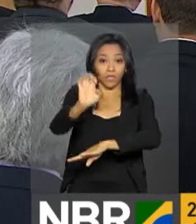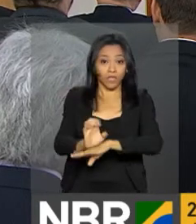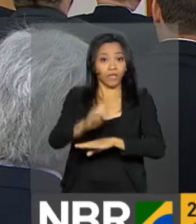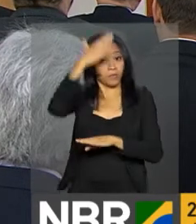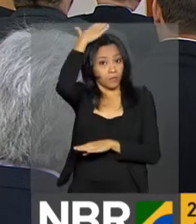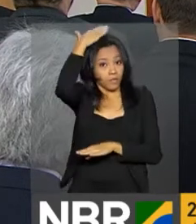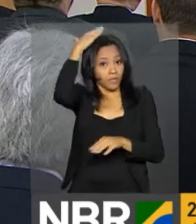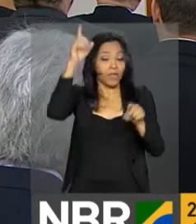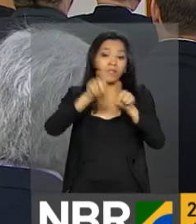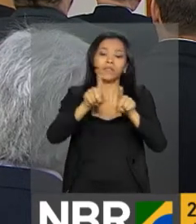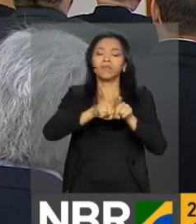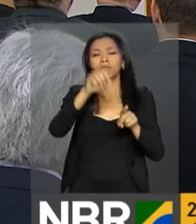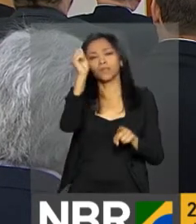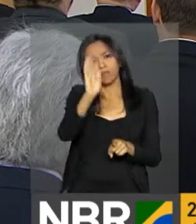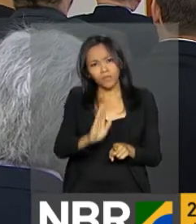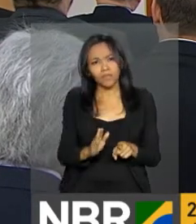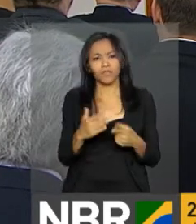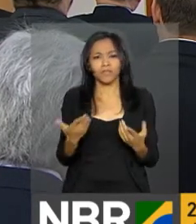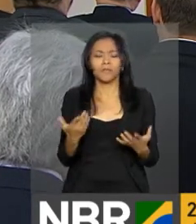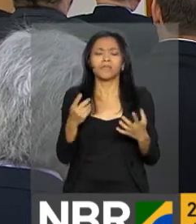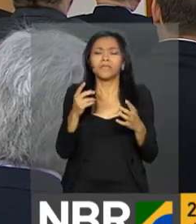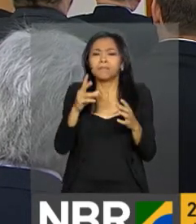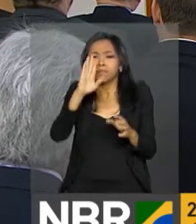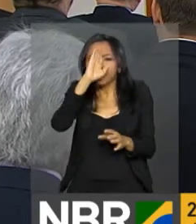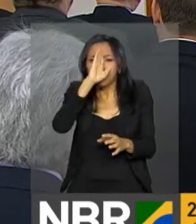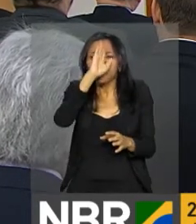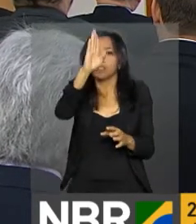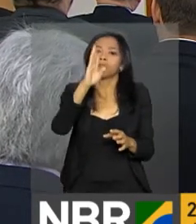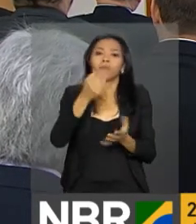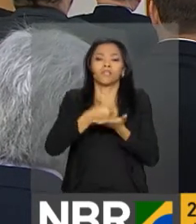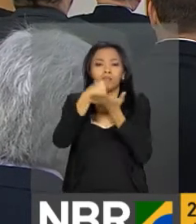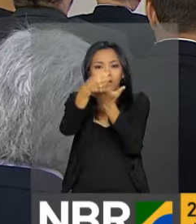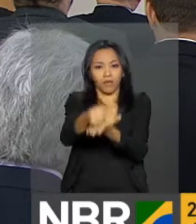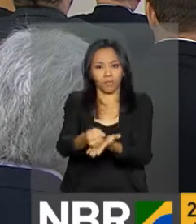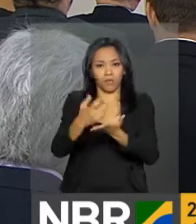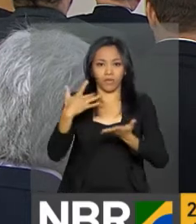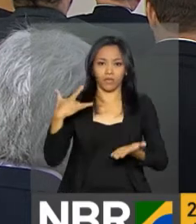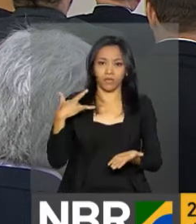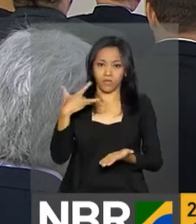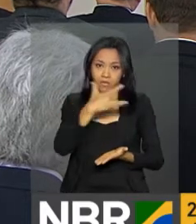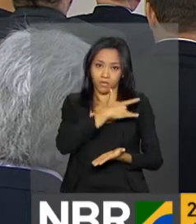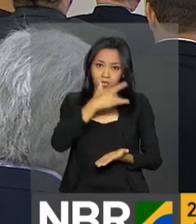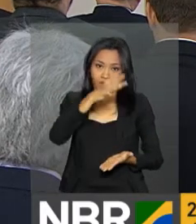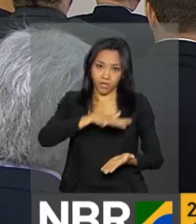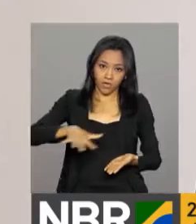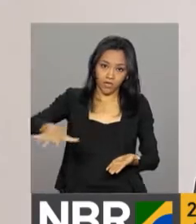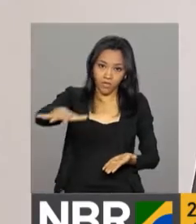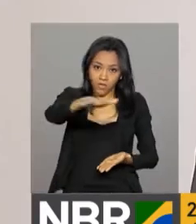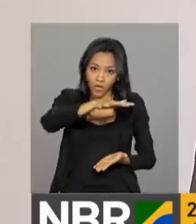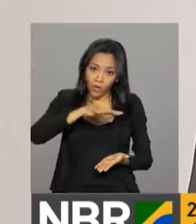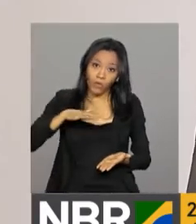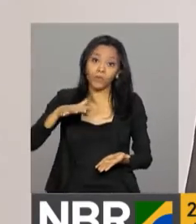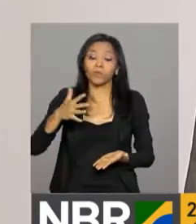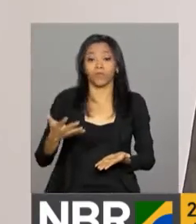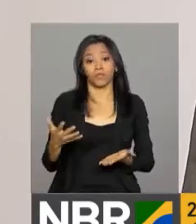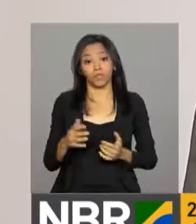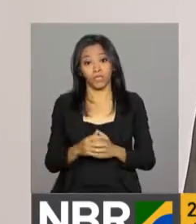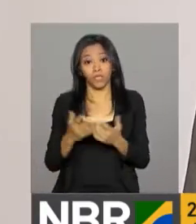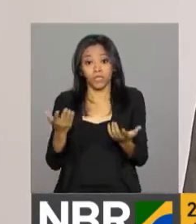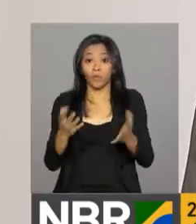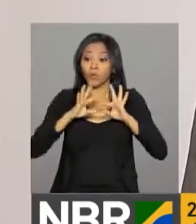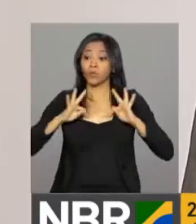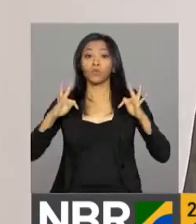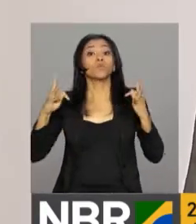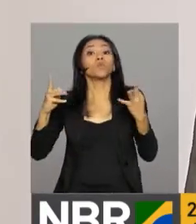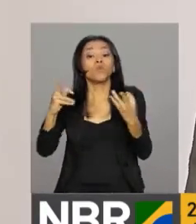em favor da saúde é interessante que toda vez que você cuida do saneamento na verdade os índices todos